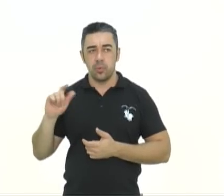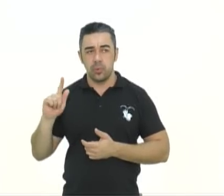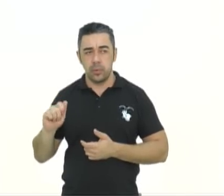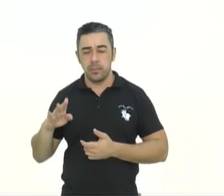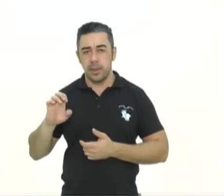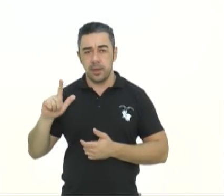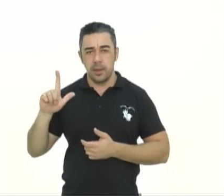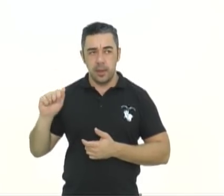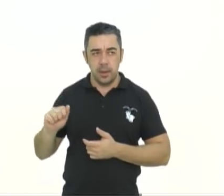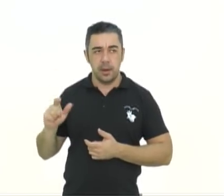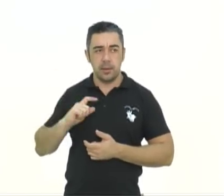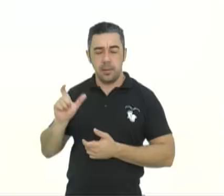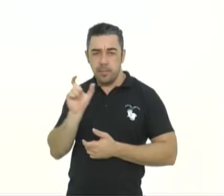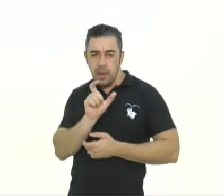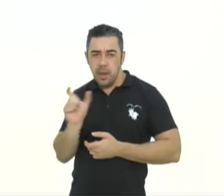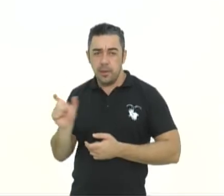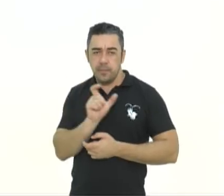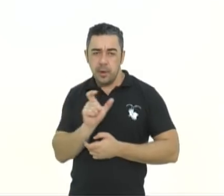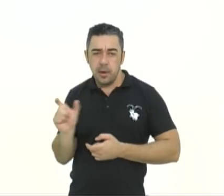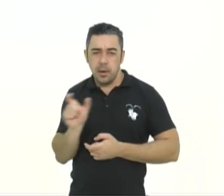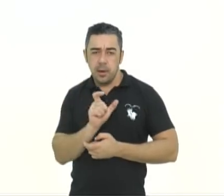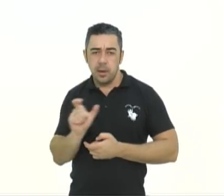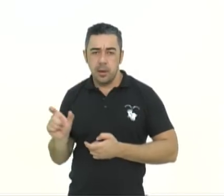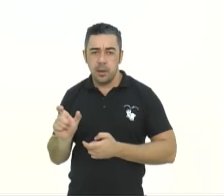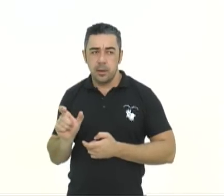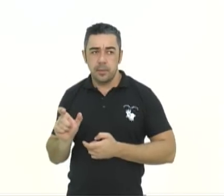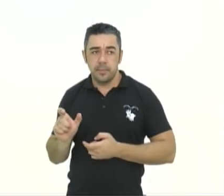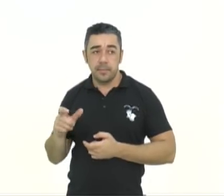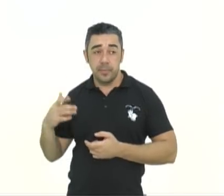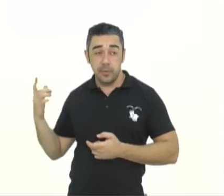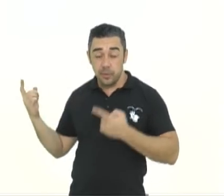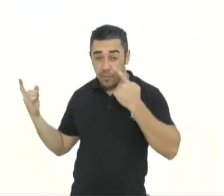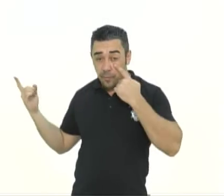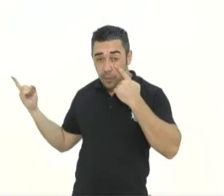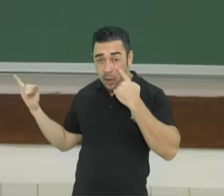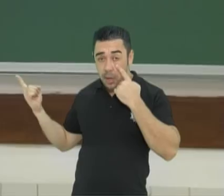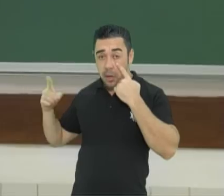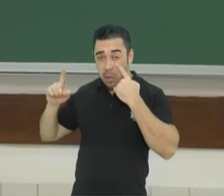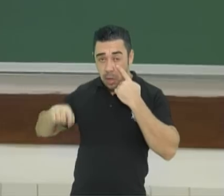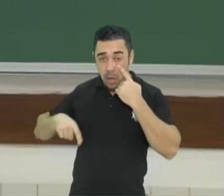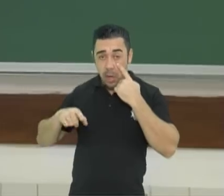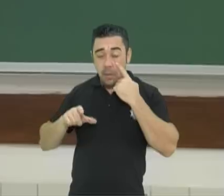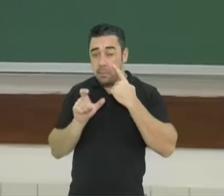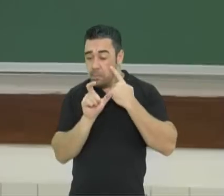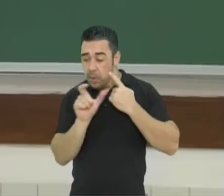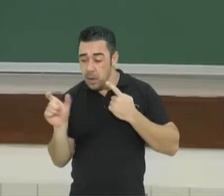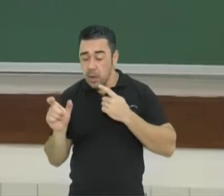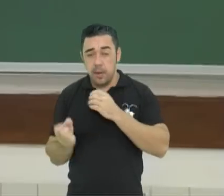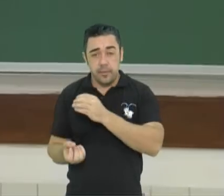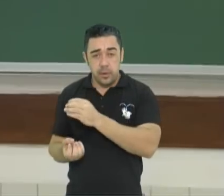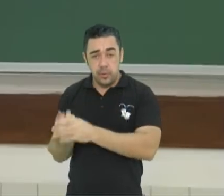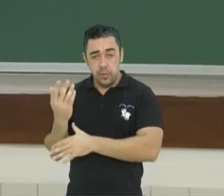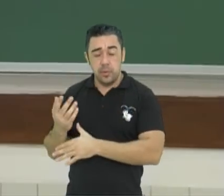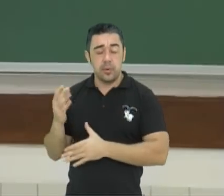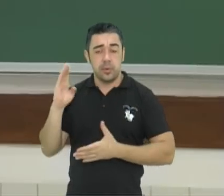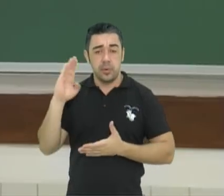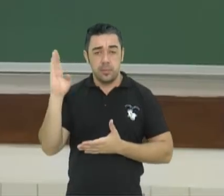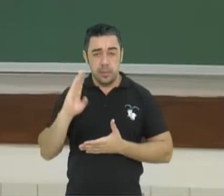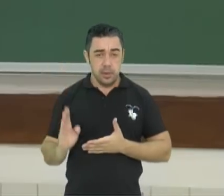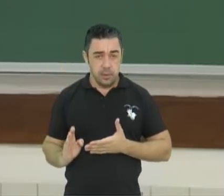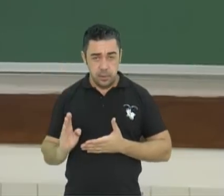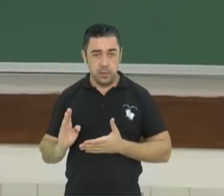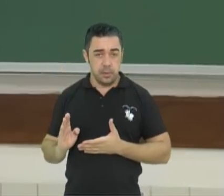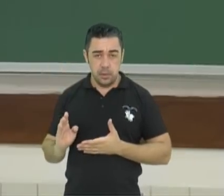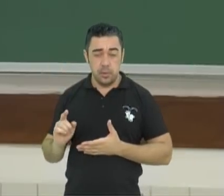Bonjolo, Cabinda, Mina, Quiloa, Rebolo. Então são palavras de origem africana que fazem parte da língua portuguesa e